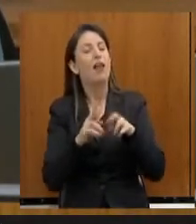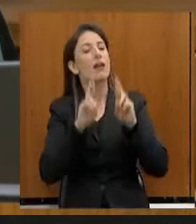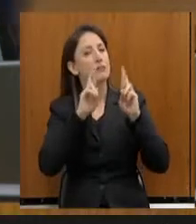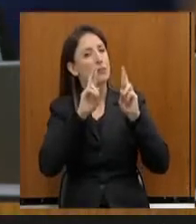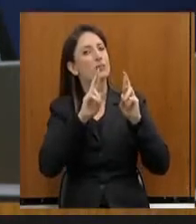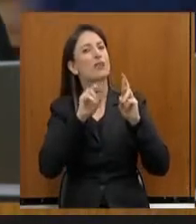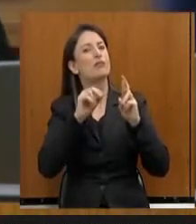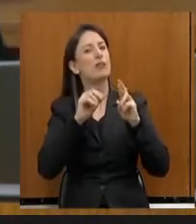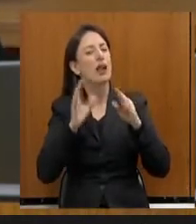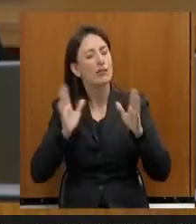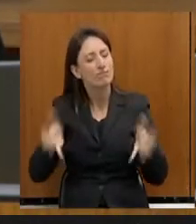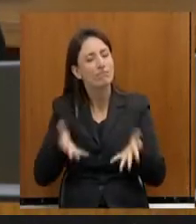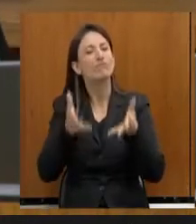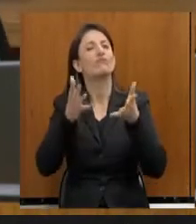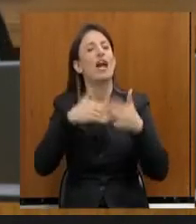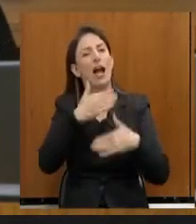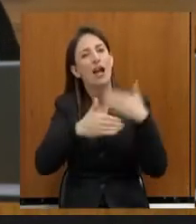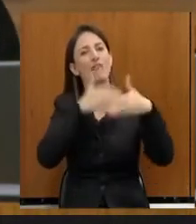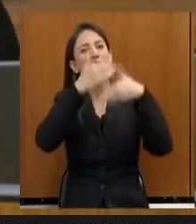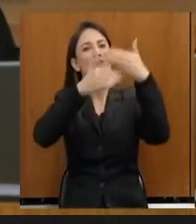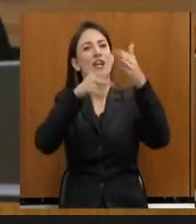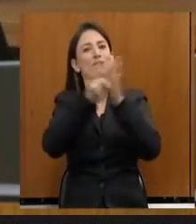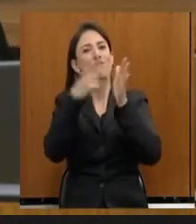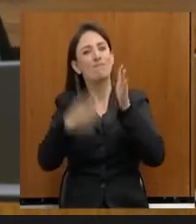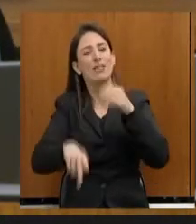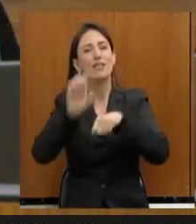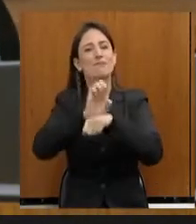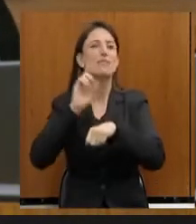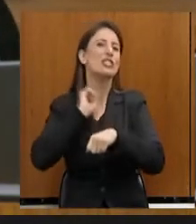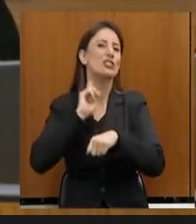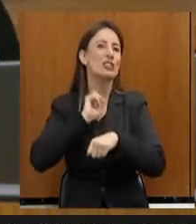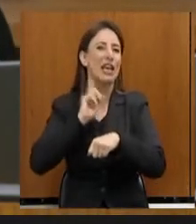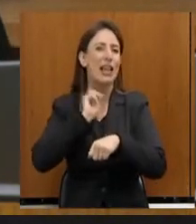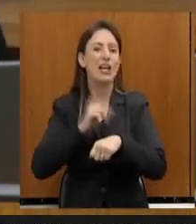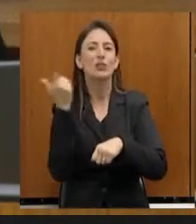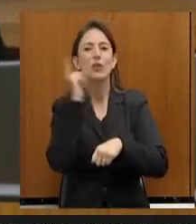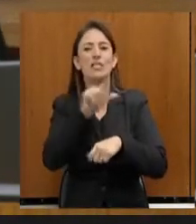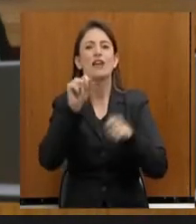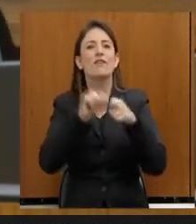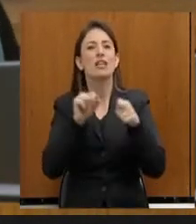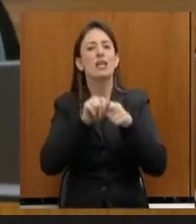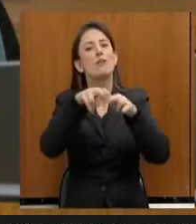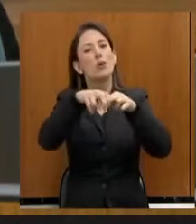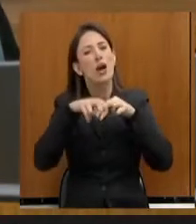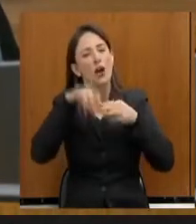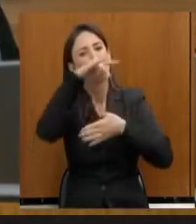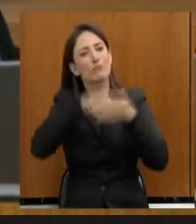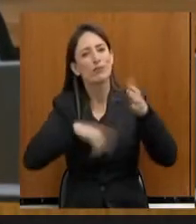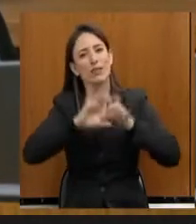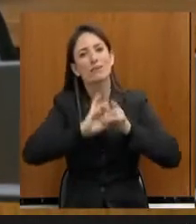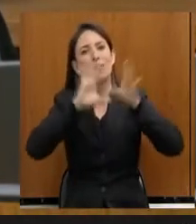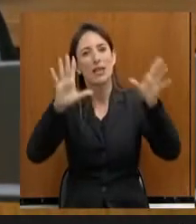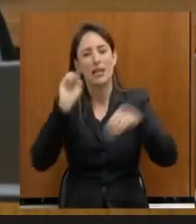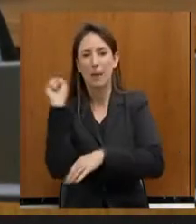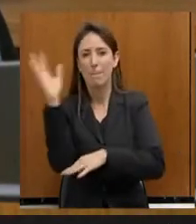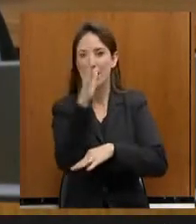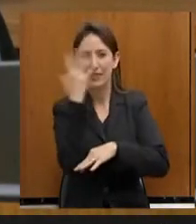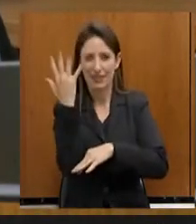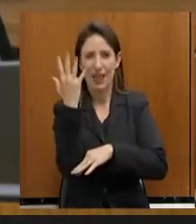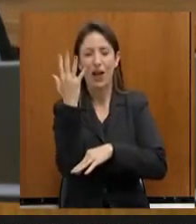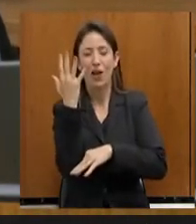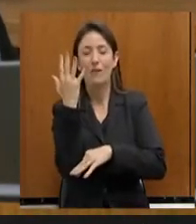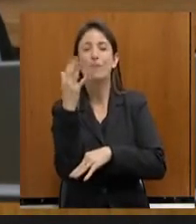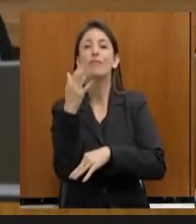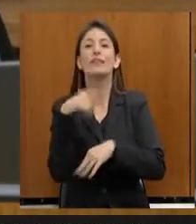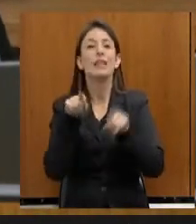hoje o estado de Minas Gerais consegue concretizar com licenciamento ambiental antecipando inclusive pautas